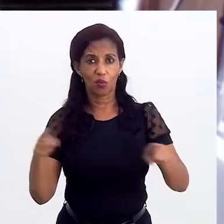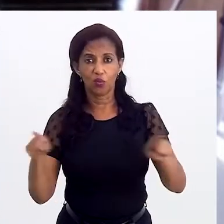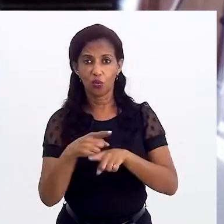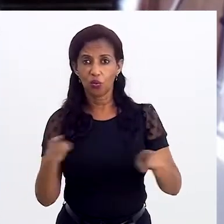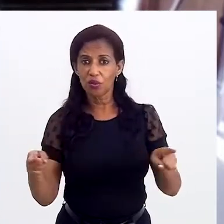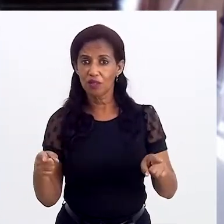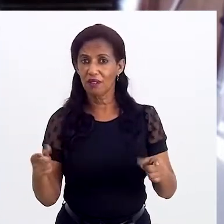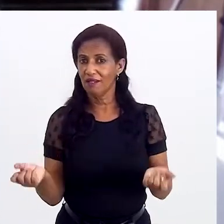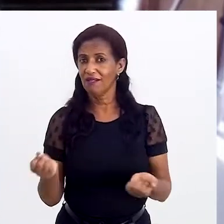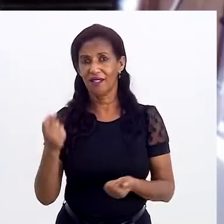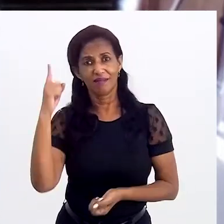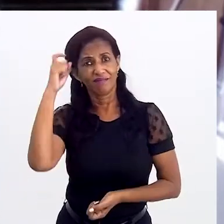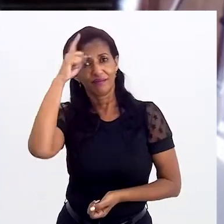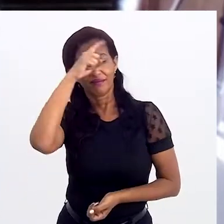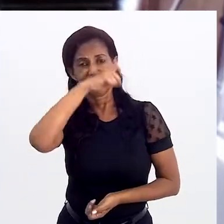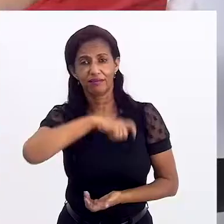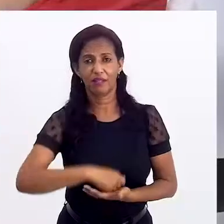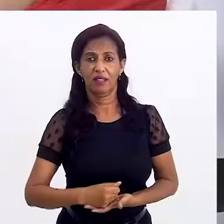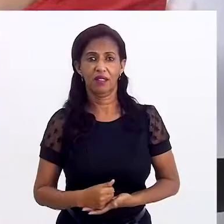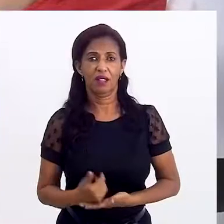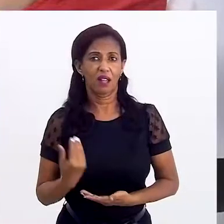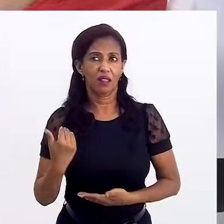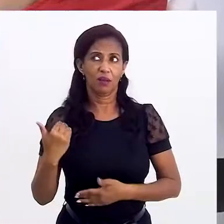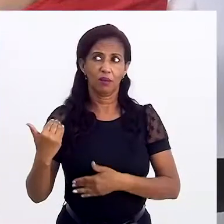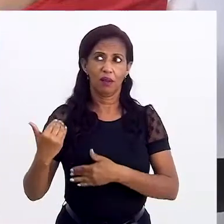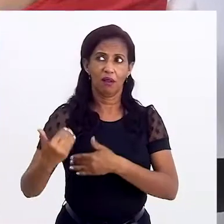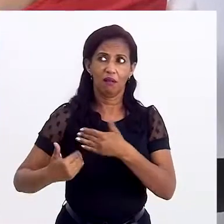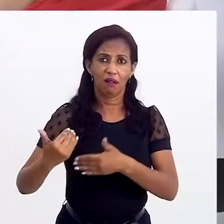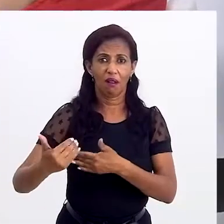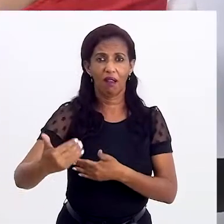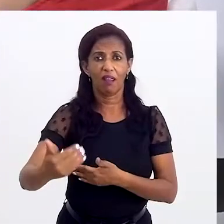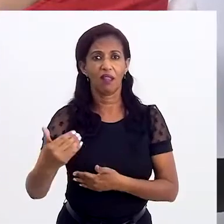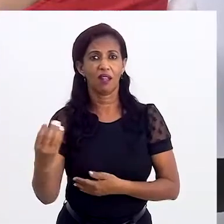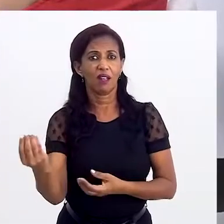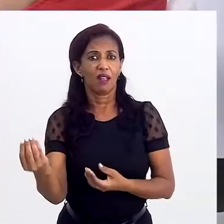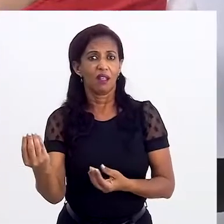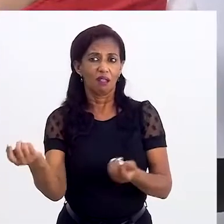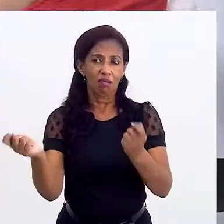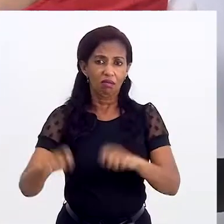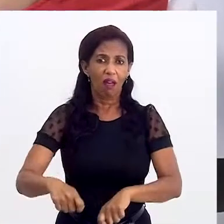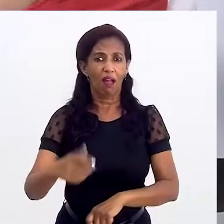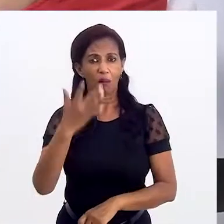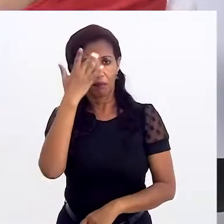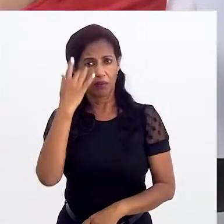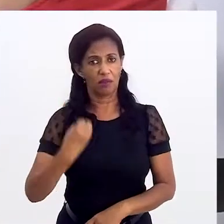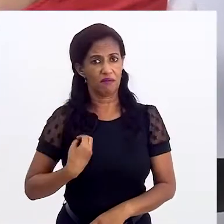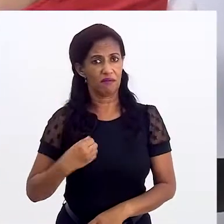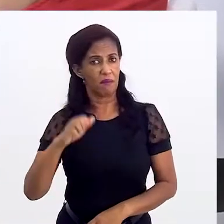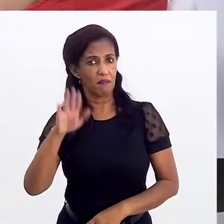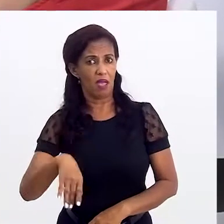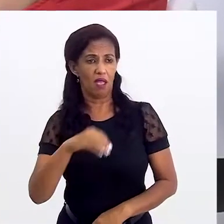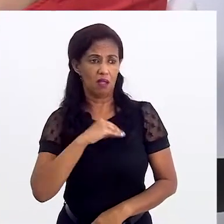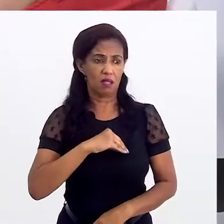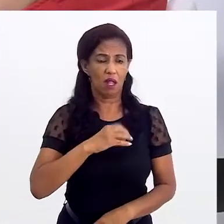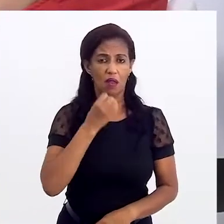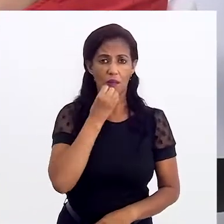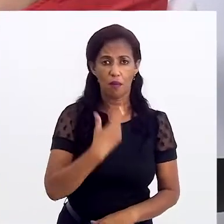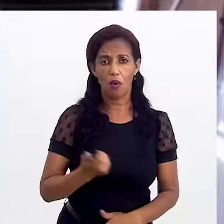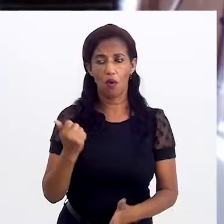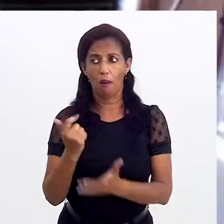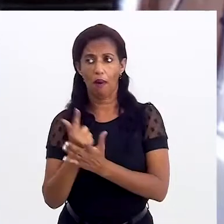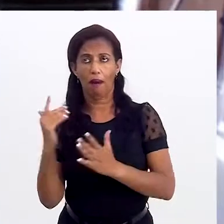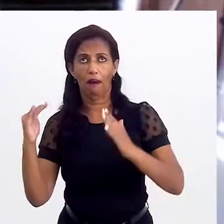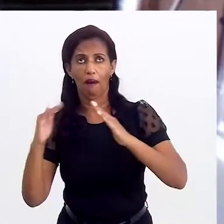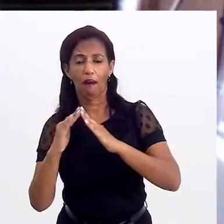com música seria algo muito difícil, né, fazer uma carreira, digamos, que desse para a pessoa viver bem, ganhar bem,